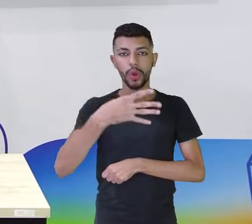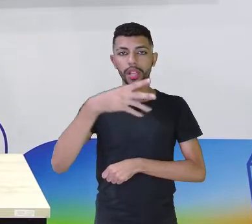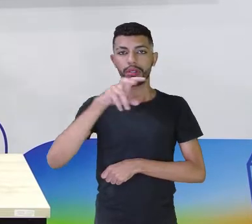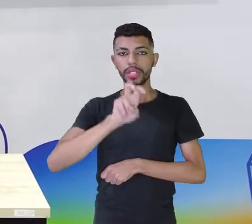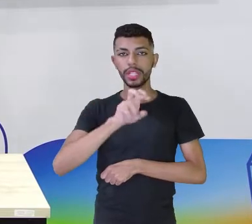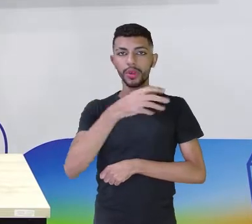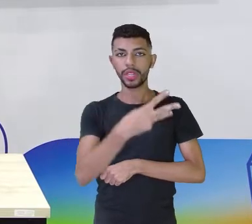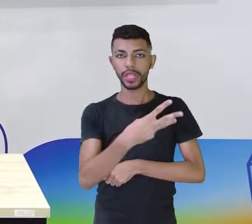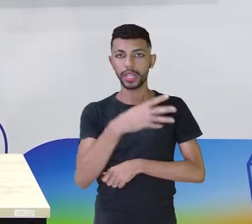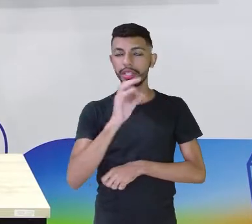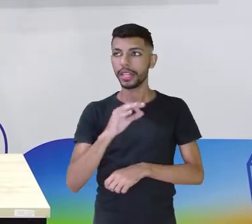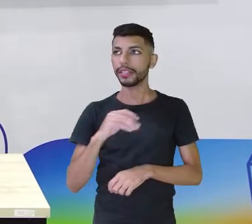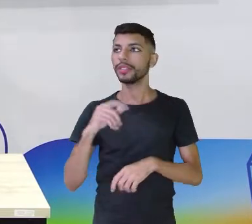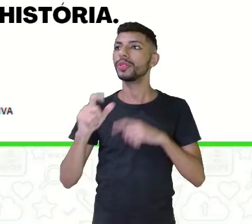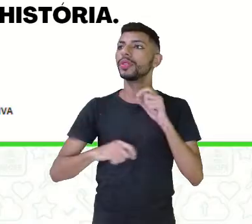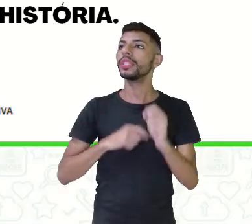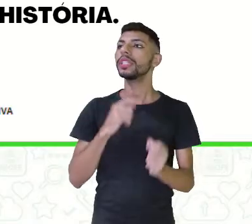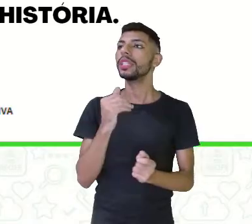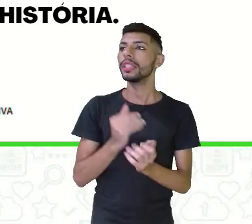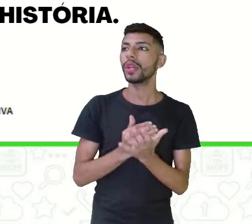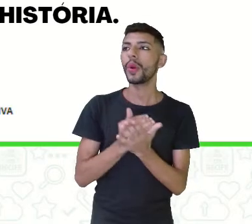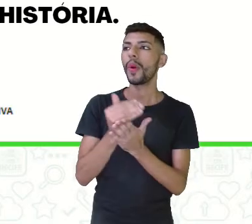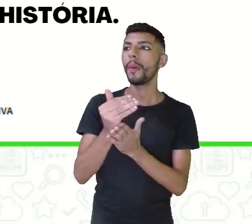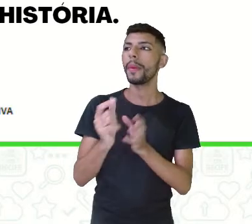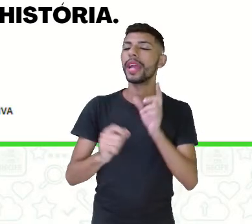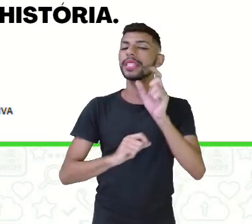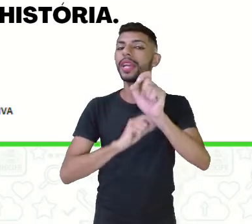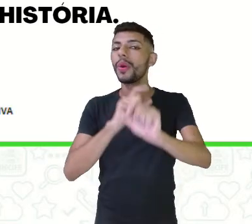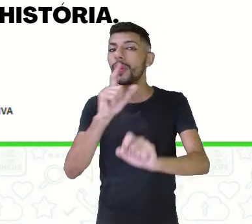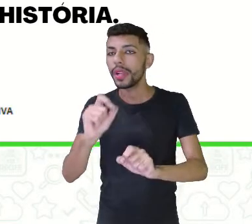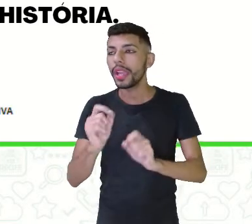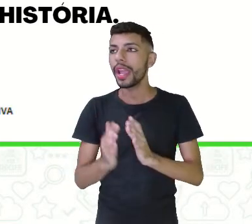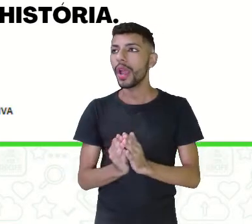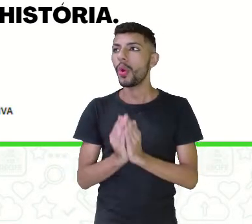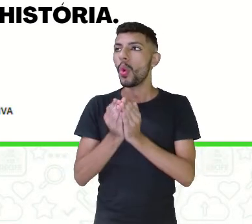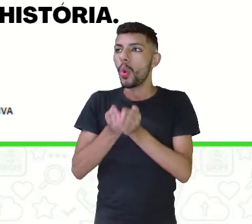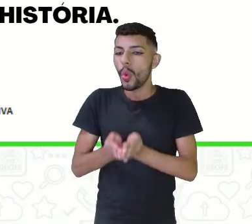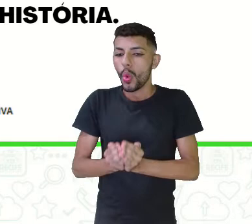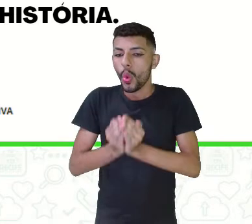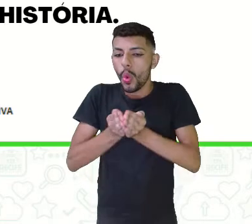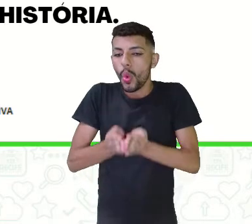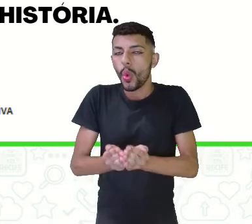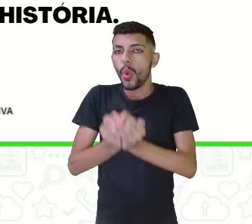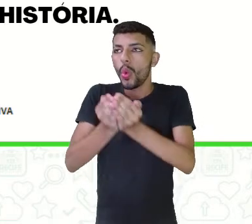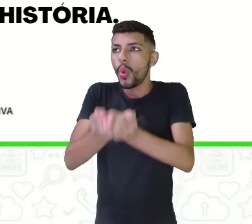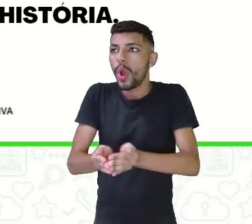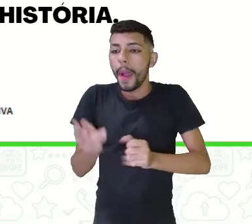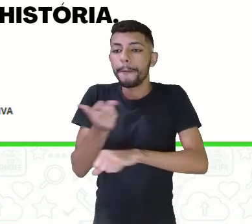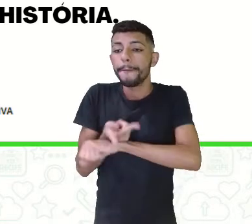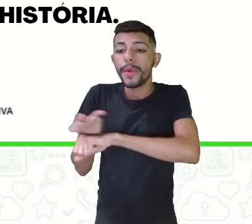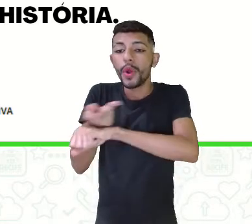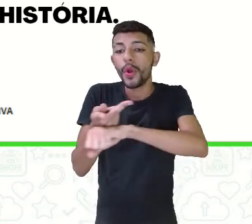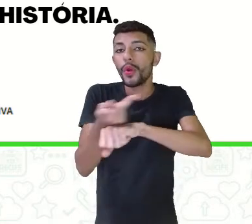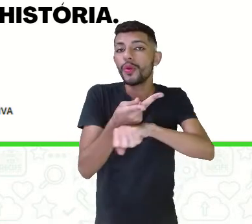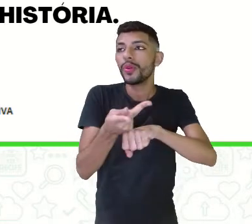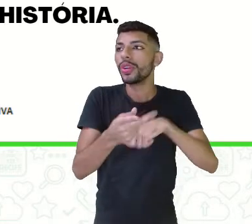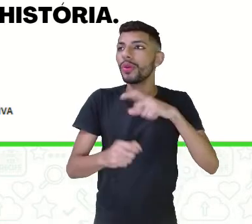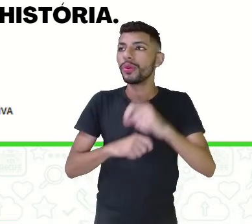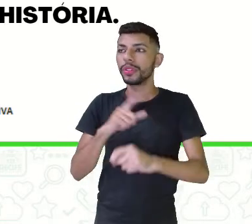1453, começa então as expedições, começa então a busca por